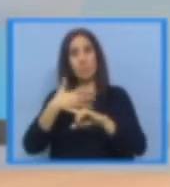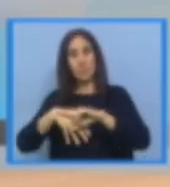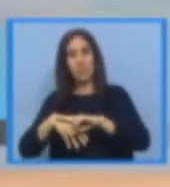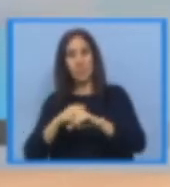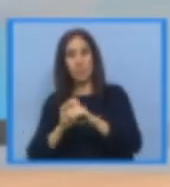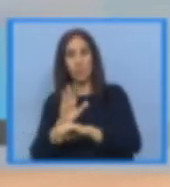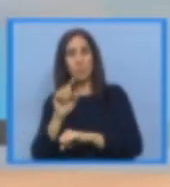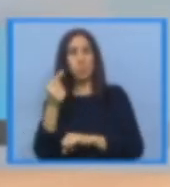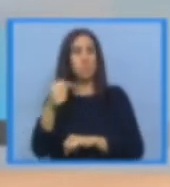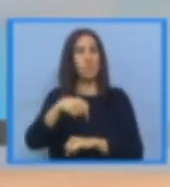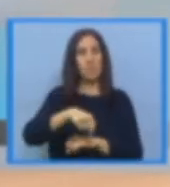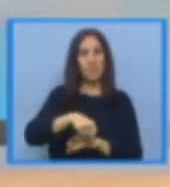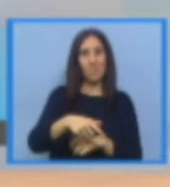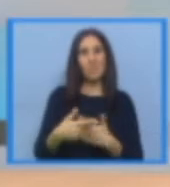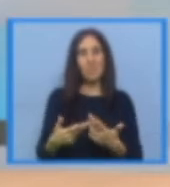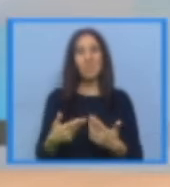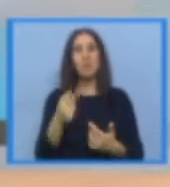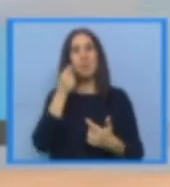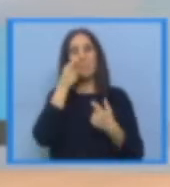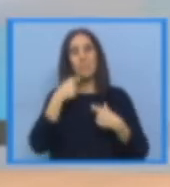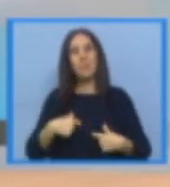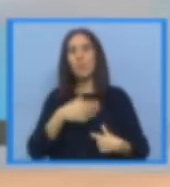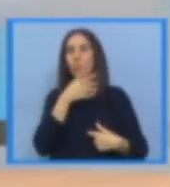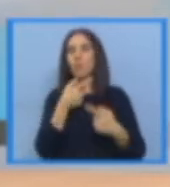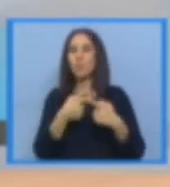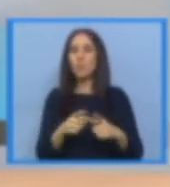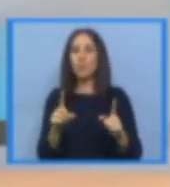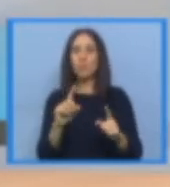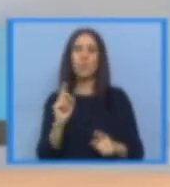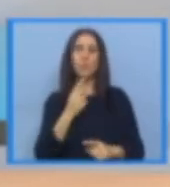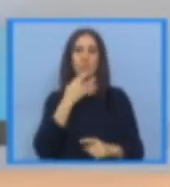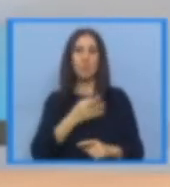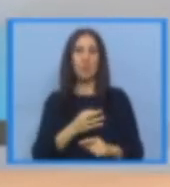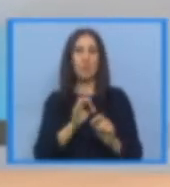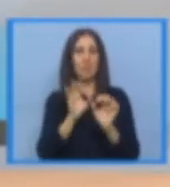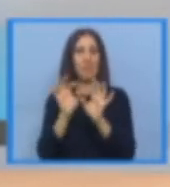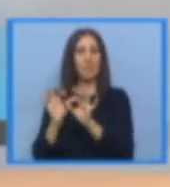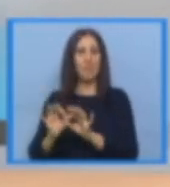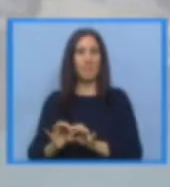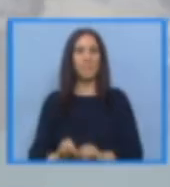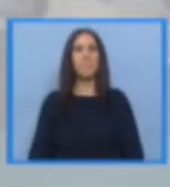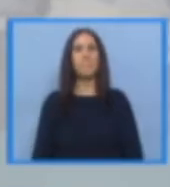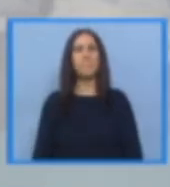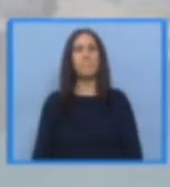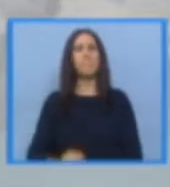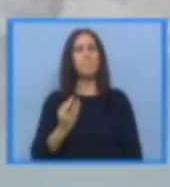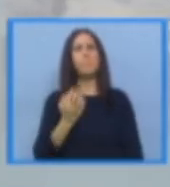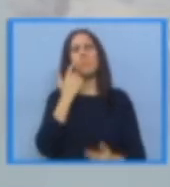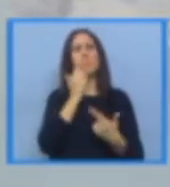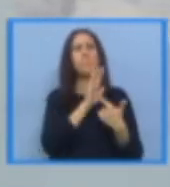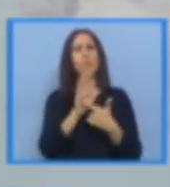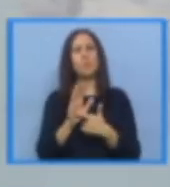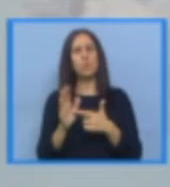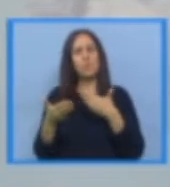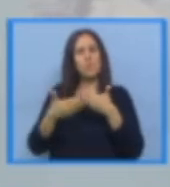lado, que são cores de pele diferentes, mas que são todas iguais. E mostra também que, de facto, continuamos cada vez mais